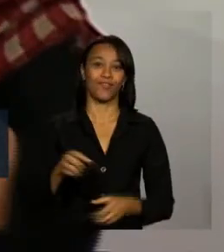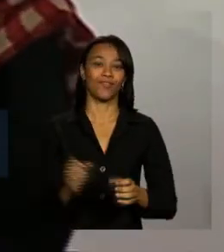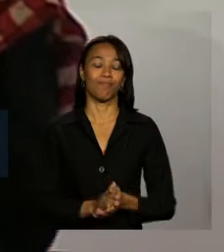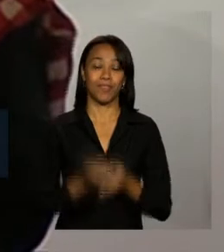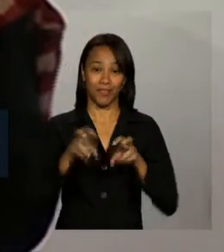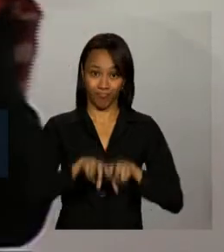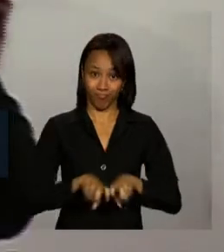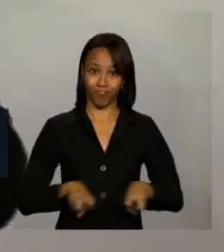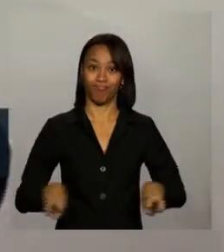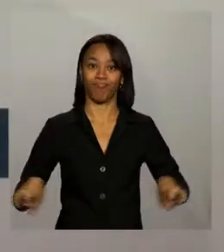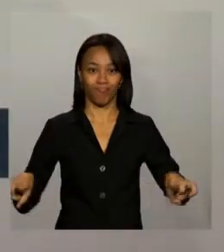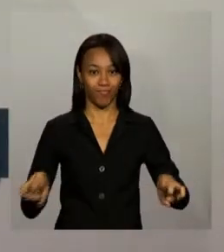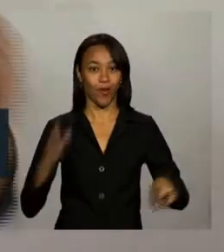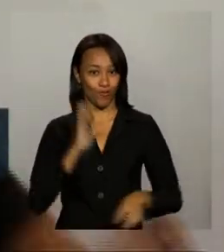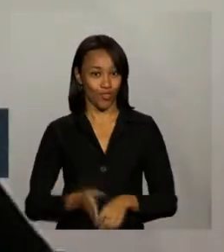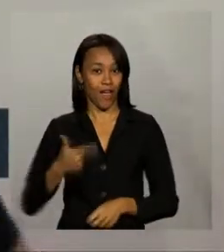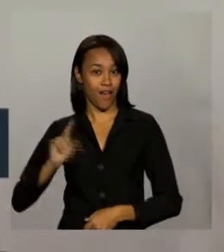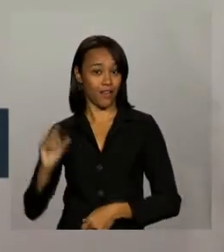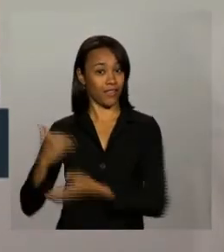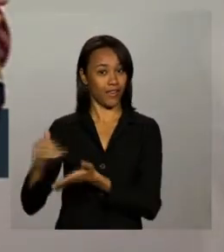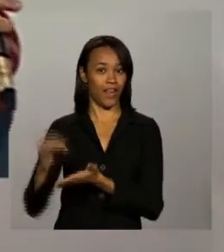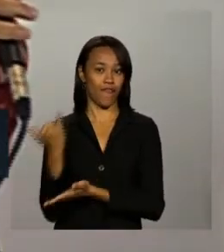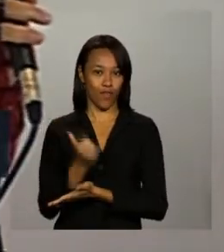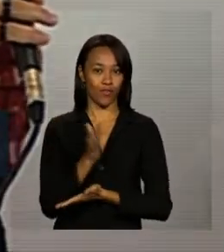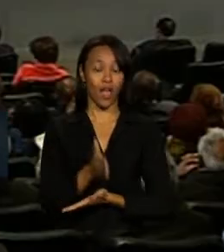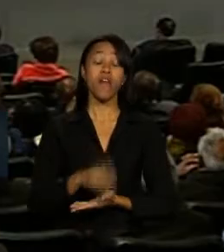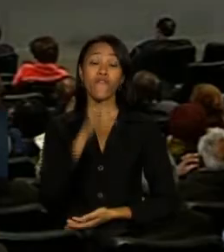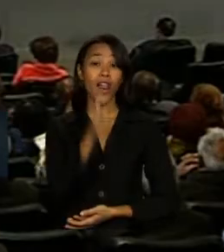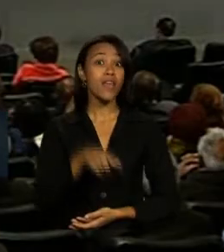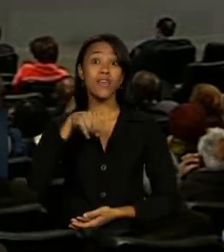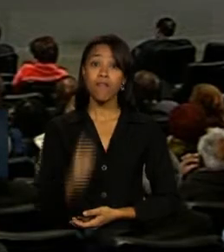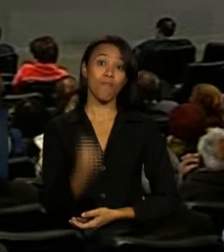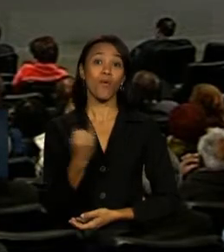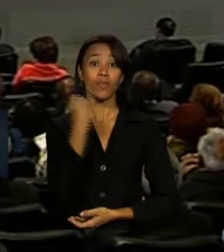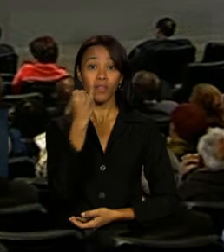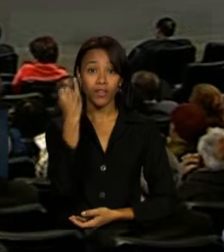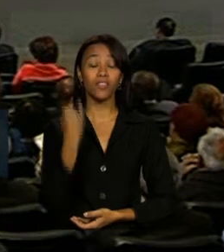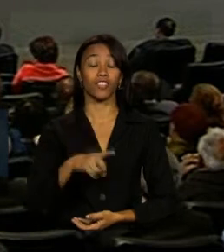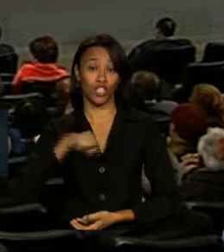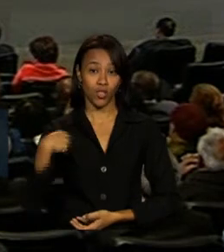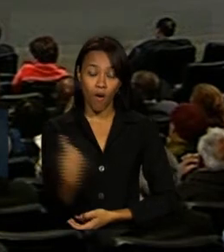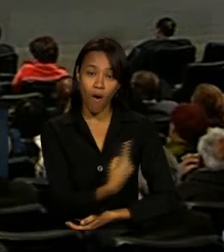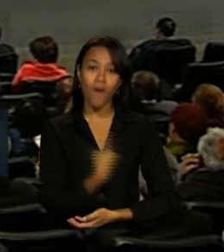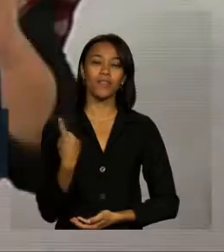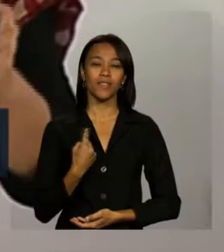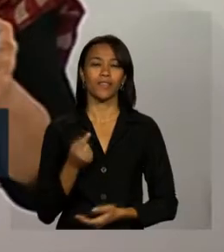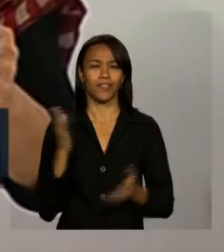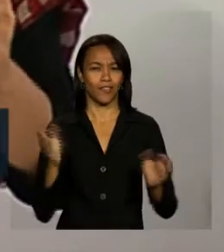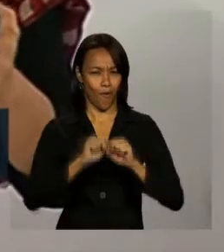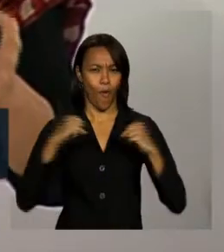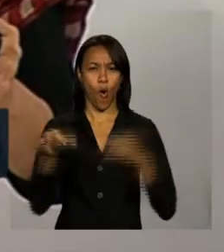nesta mesa, nesta composição, como fez a nossa secretária. Dizer a importância muito grande de nós estarmos realizando